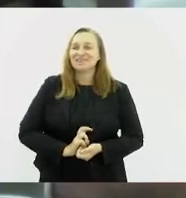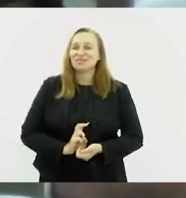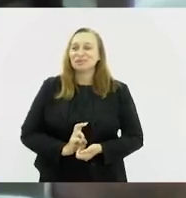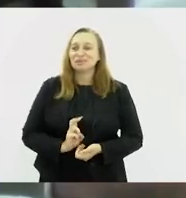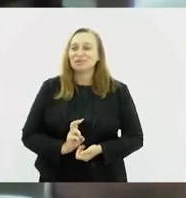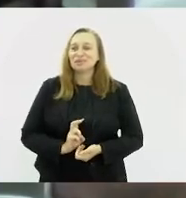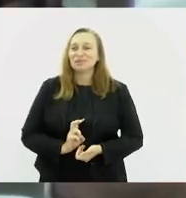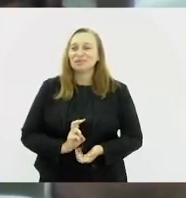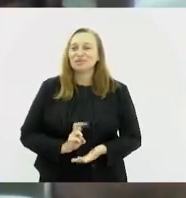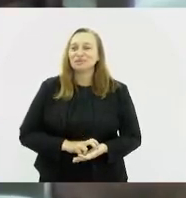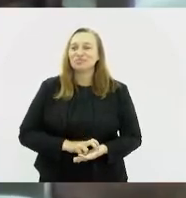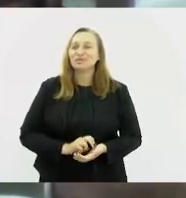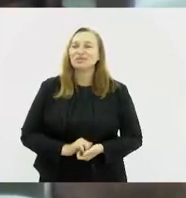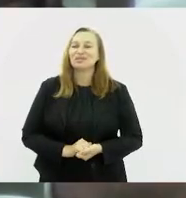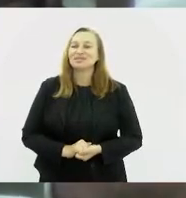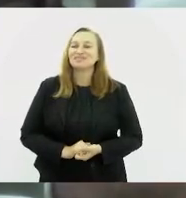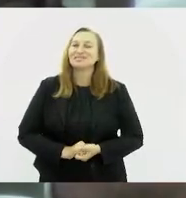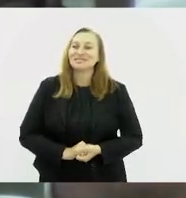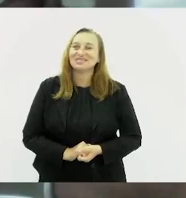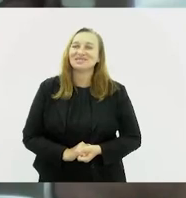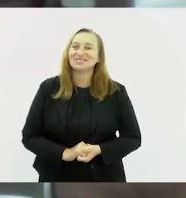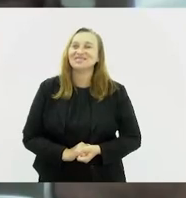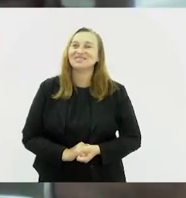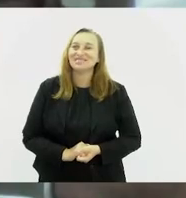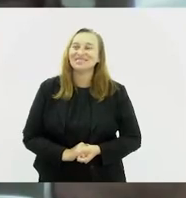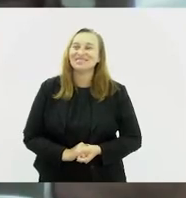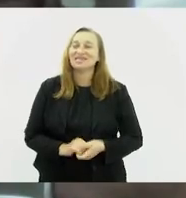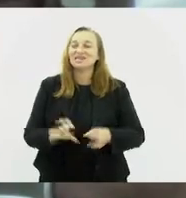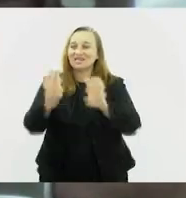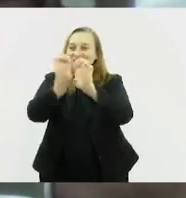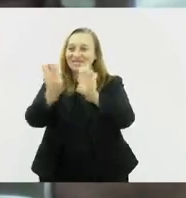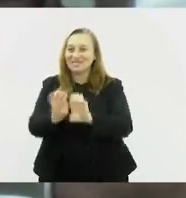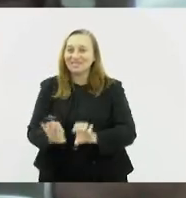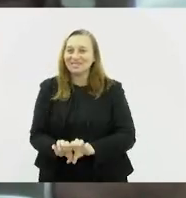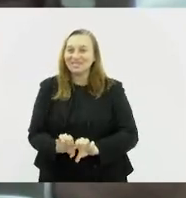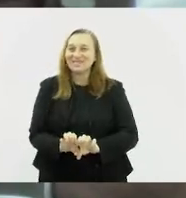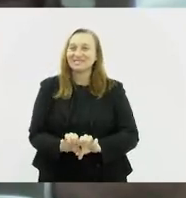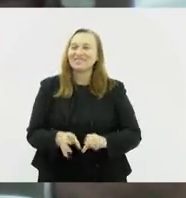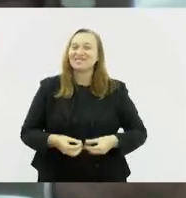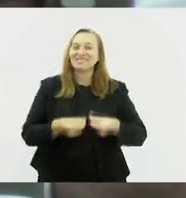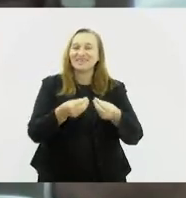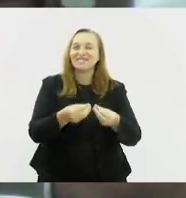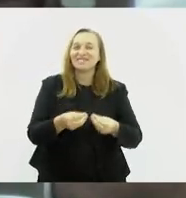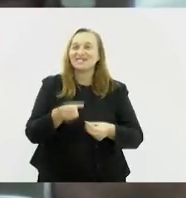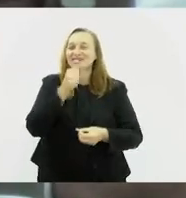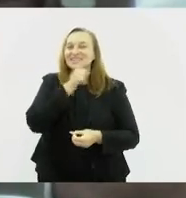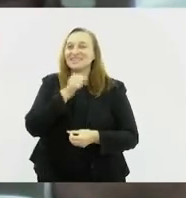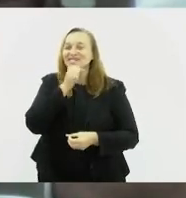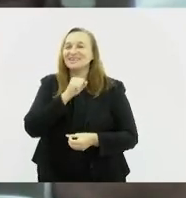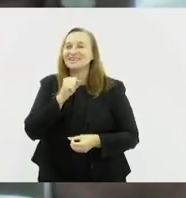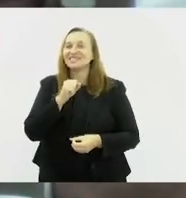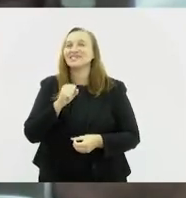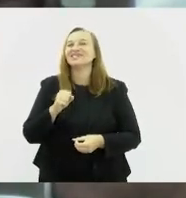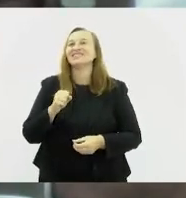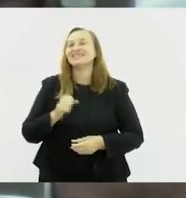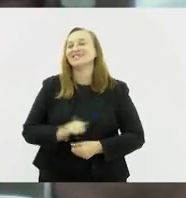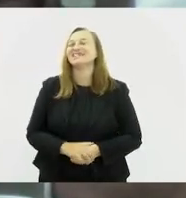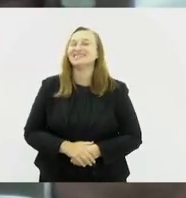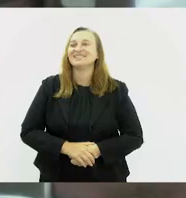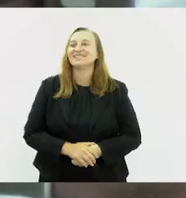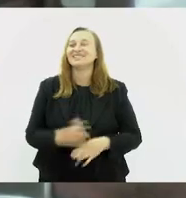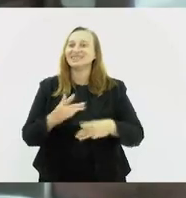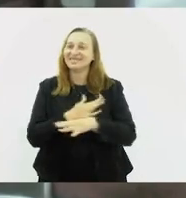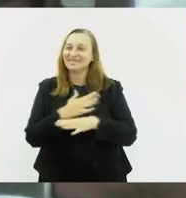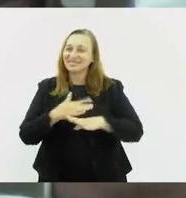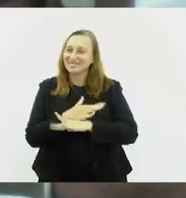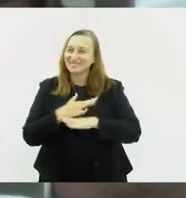de ver toda essa estrutura que é dada à população idosa da cidade de Volta Redonda. Uma cidade a qual